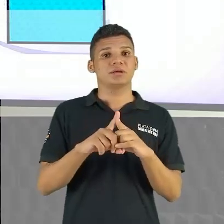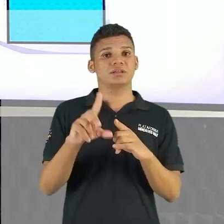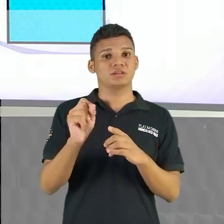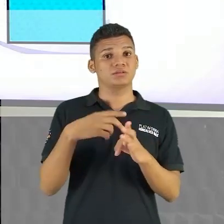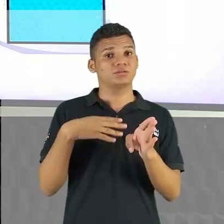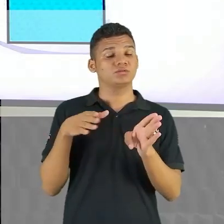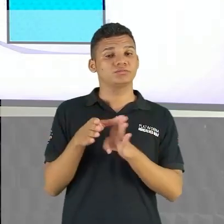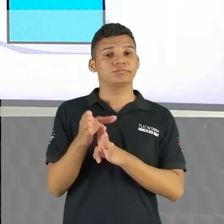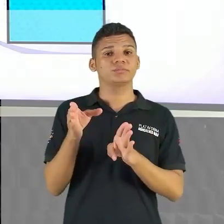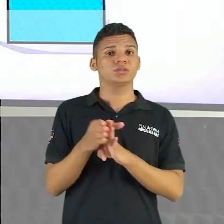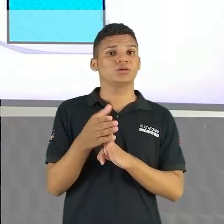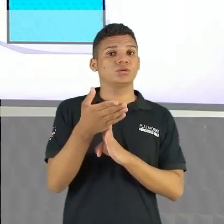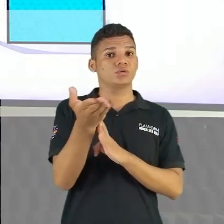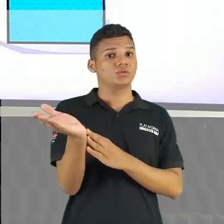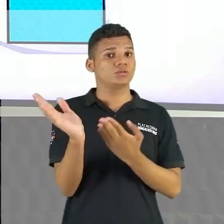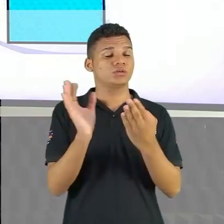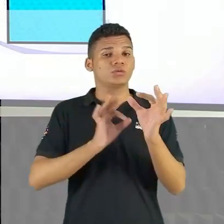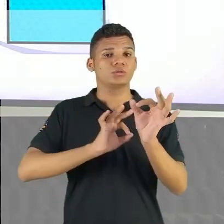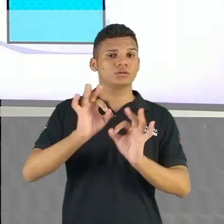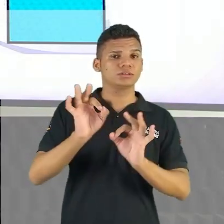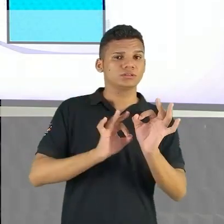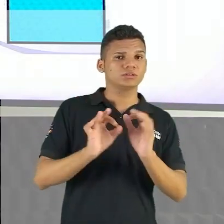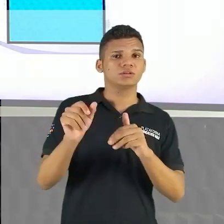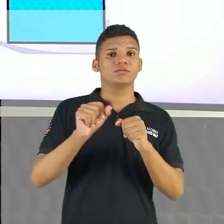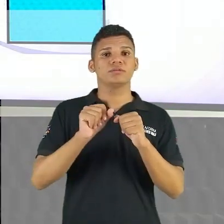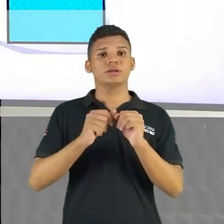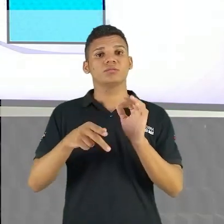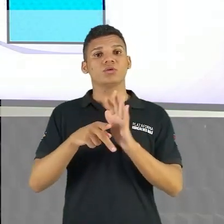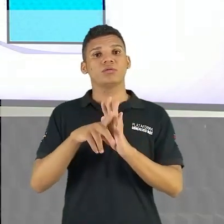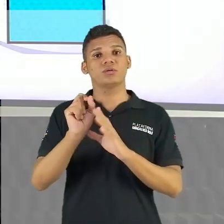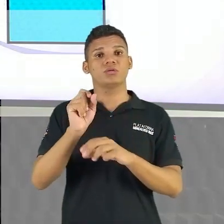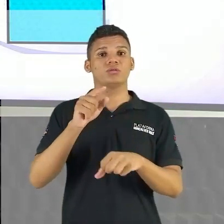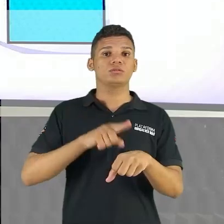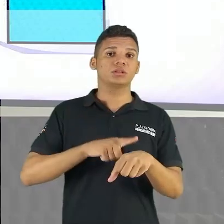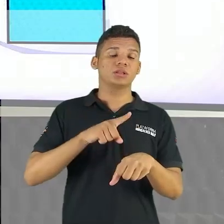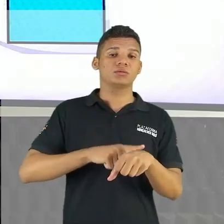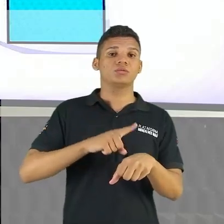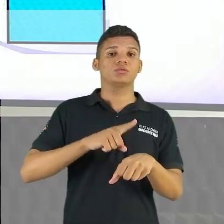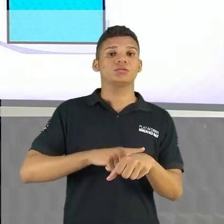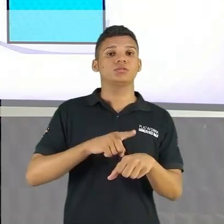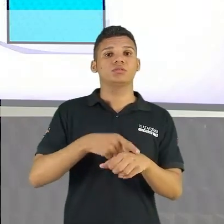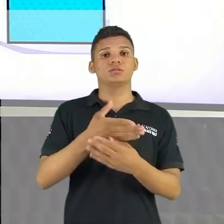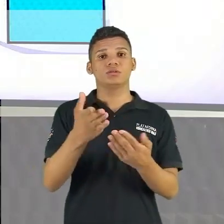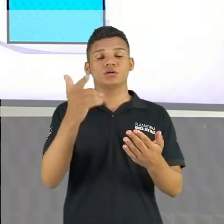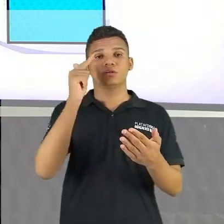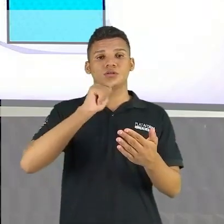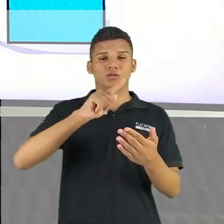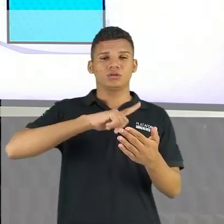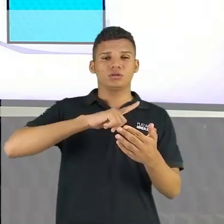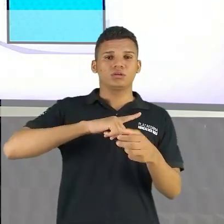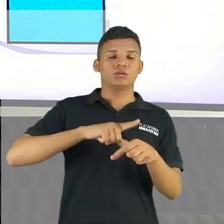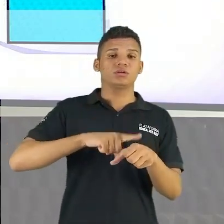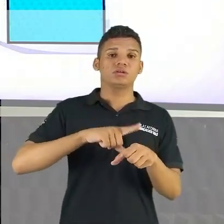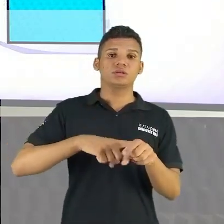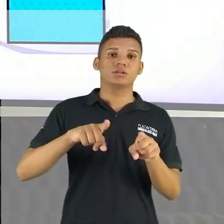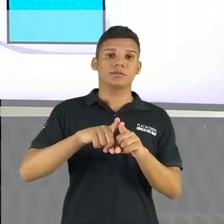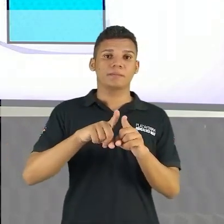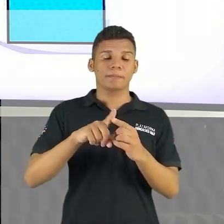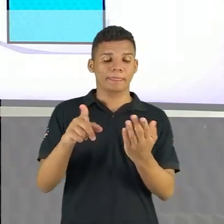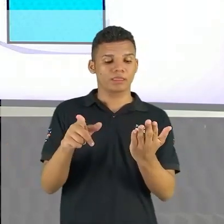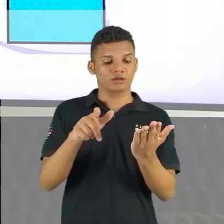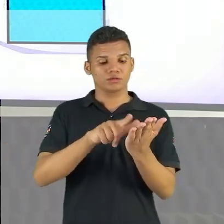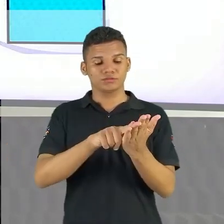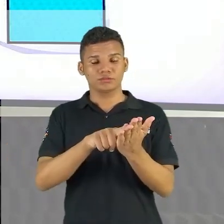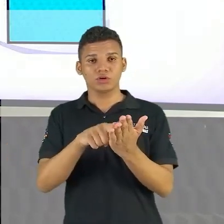indicação para que você Organize e faça a gestão do seu tempo para que você consiga passar da folha rascunho para a